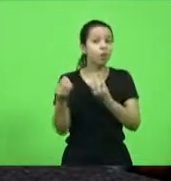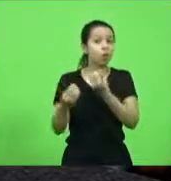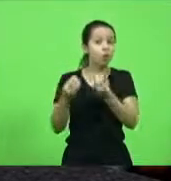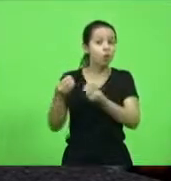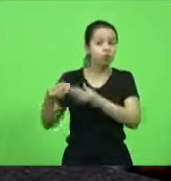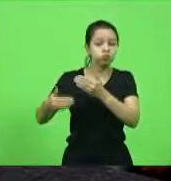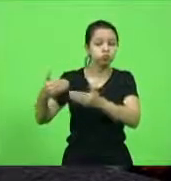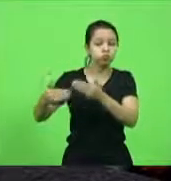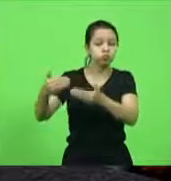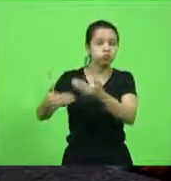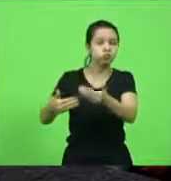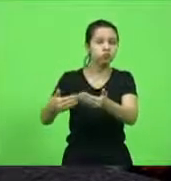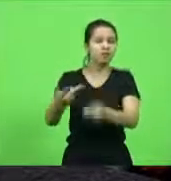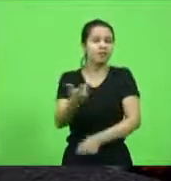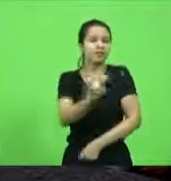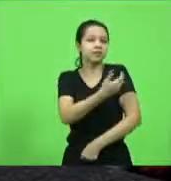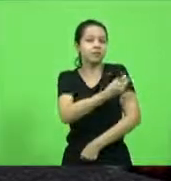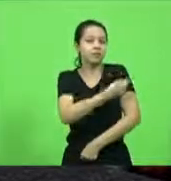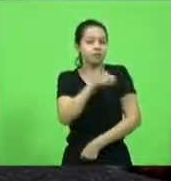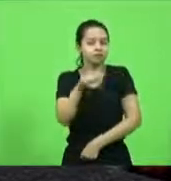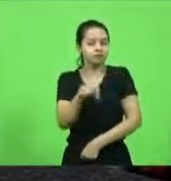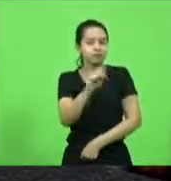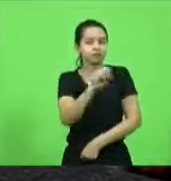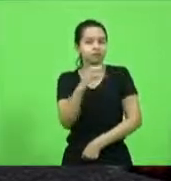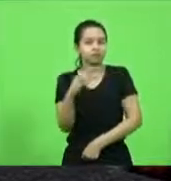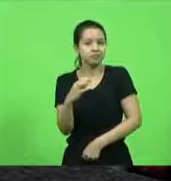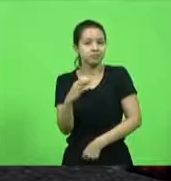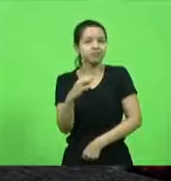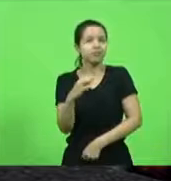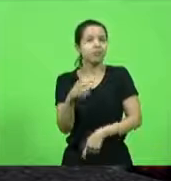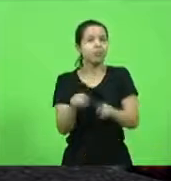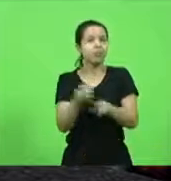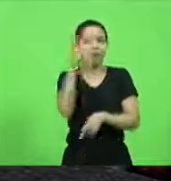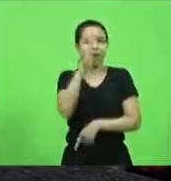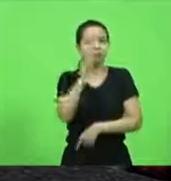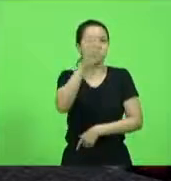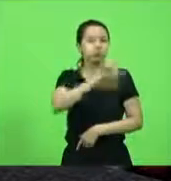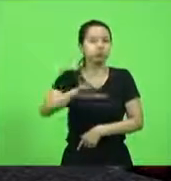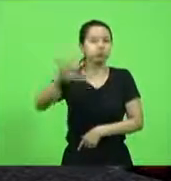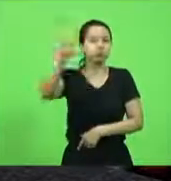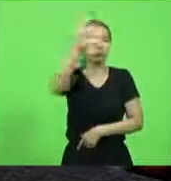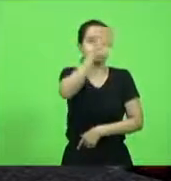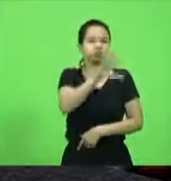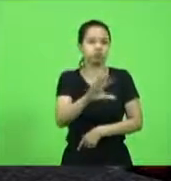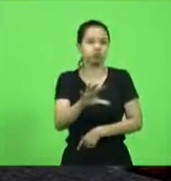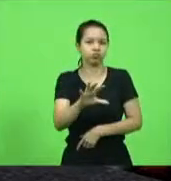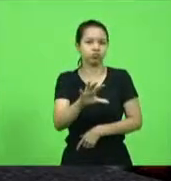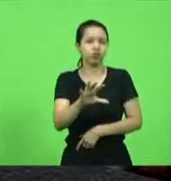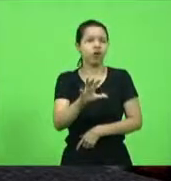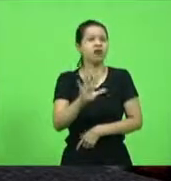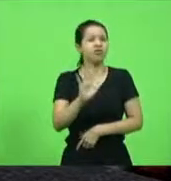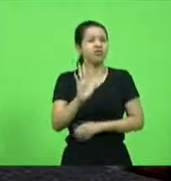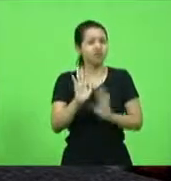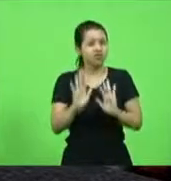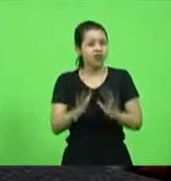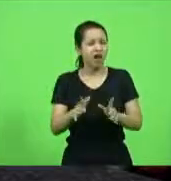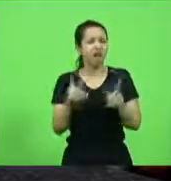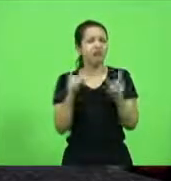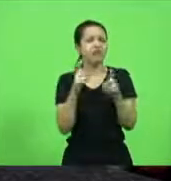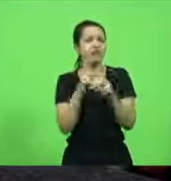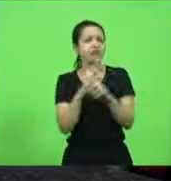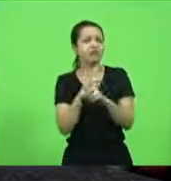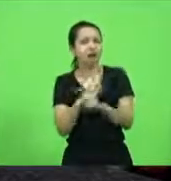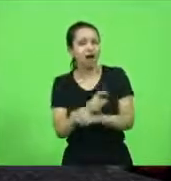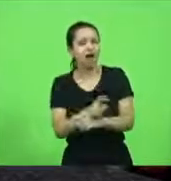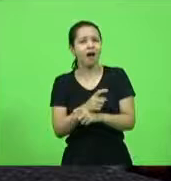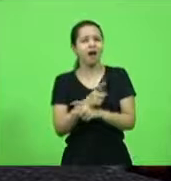afora. Nós já tivemos enormes dificuldades de ter a vacina, dificuldades de